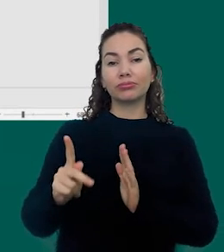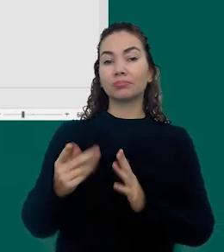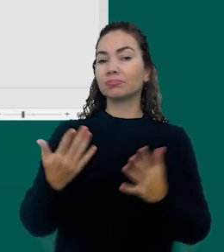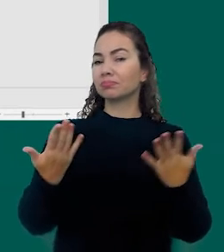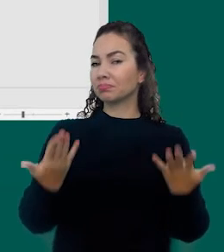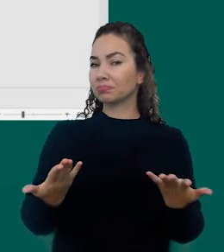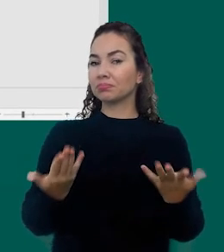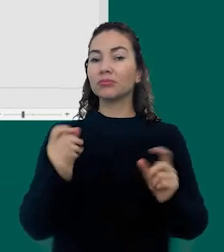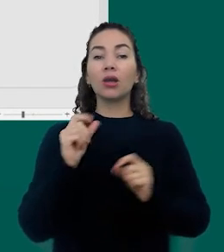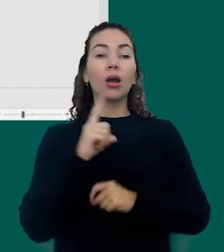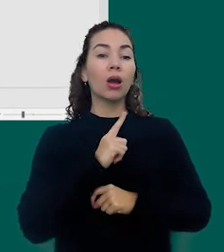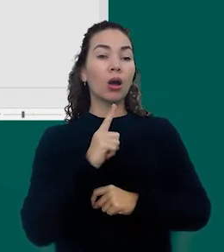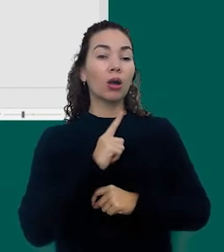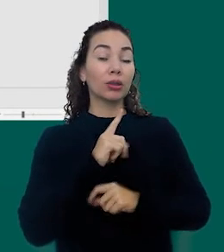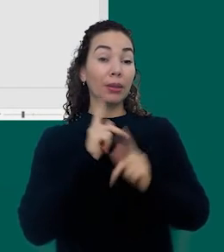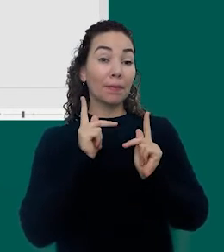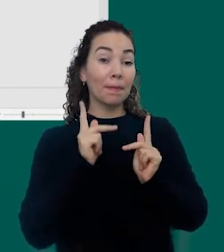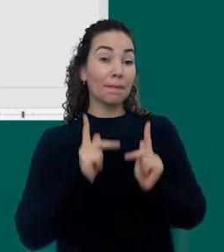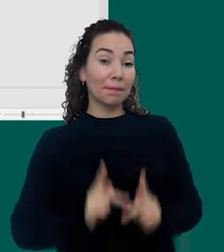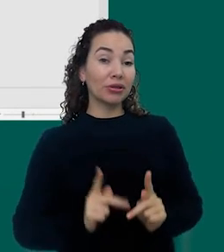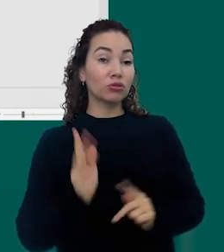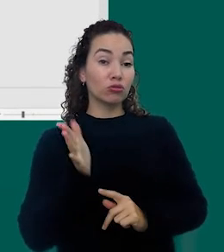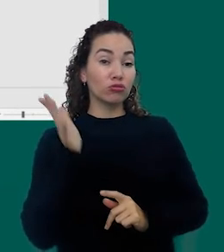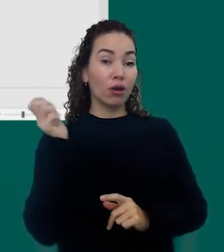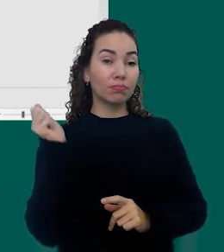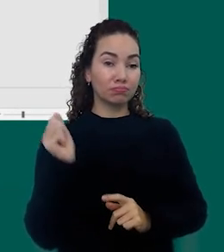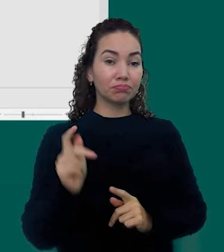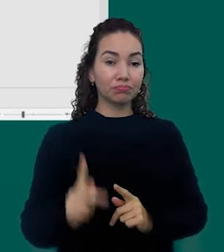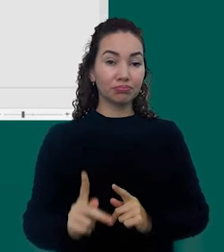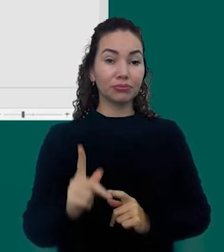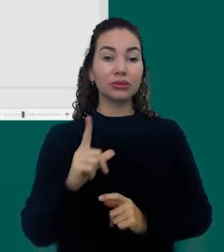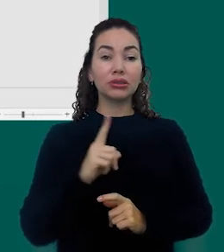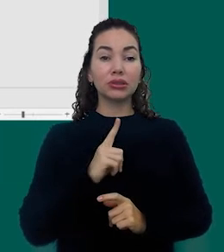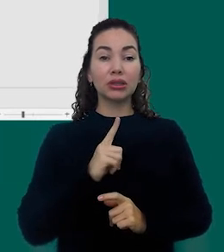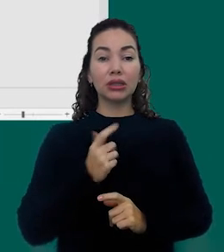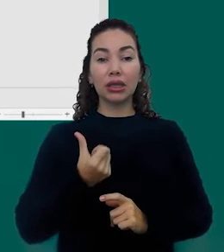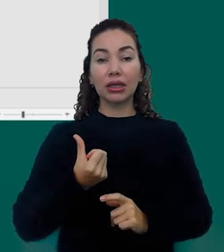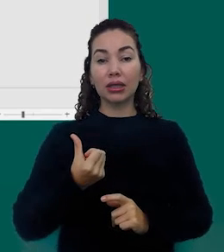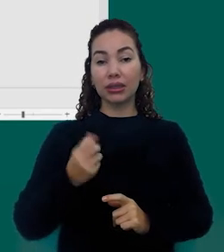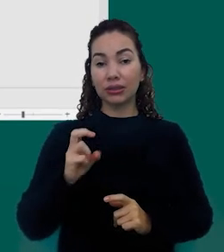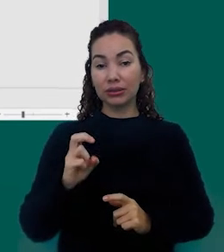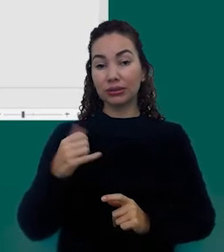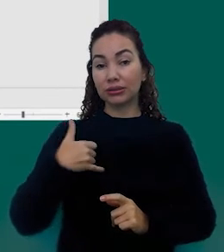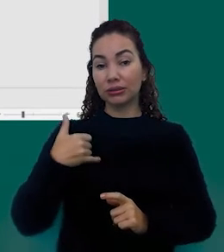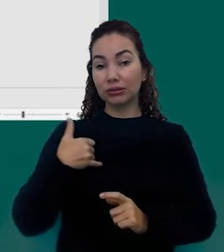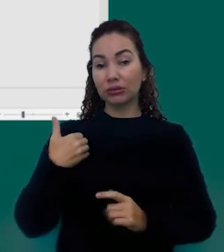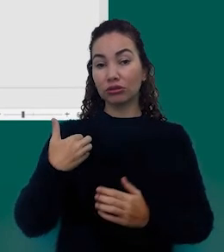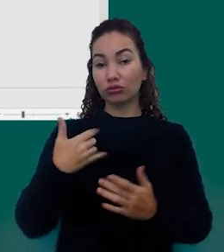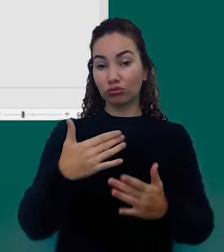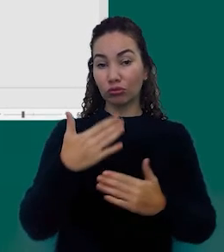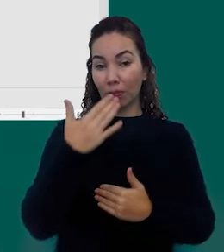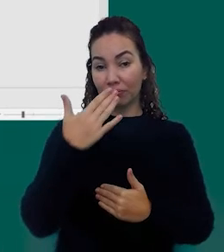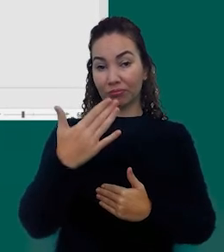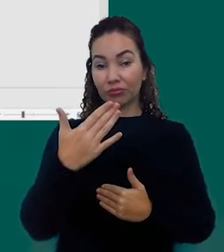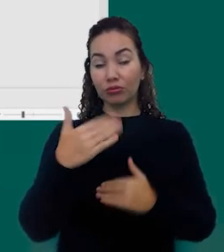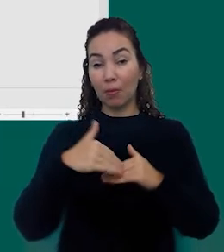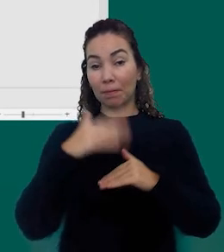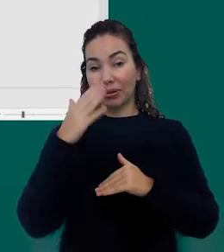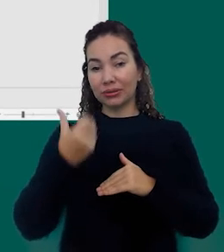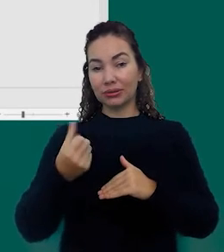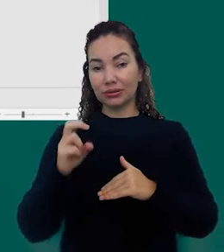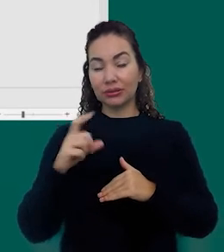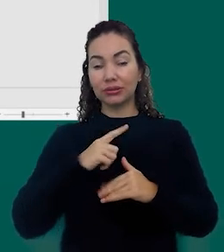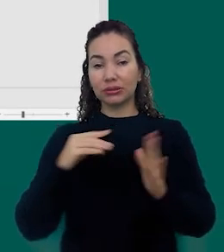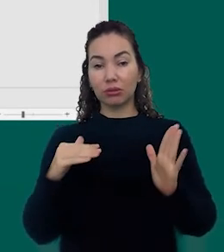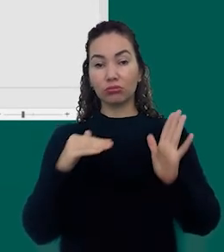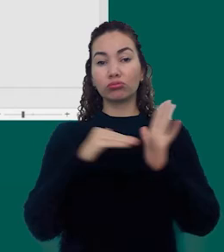Quando nós temos pessoas que são aposentadas, que têm a partir de 65 anos de idade, nós temos um